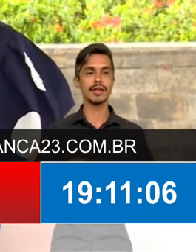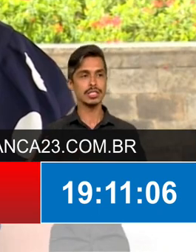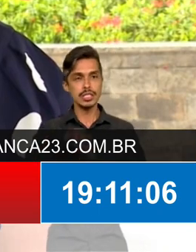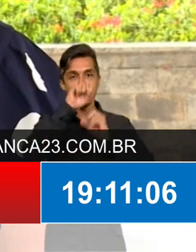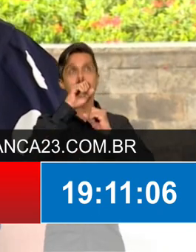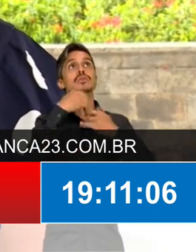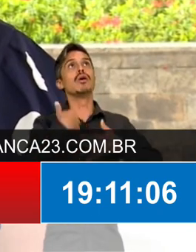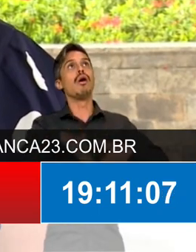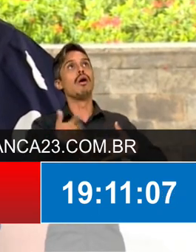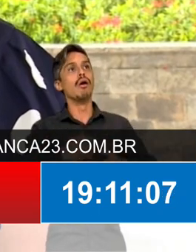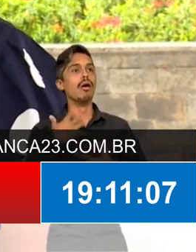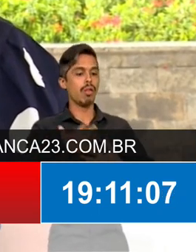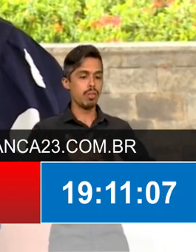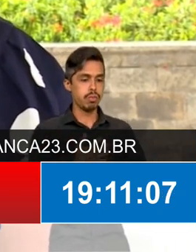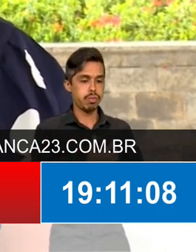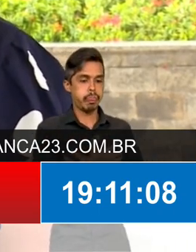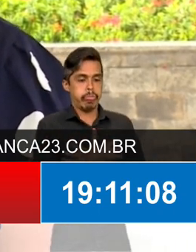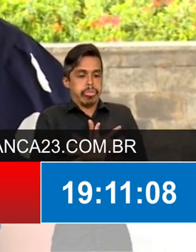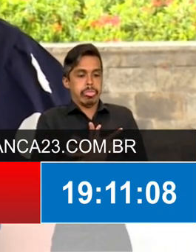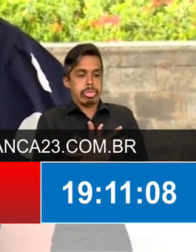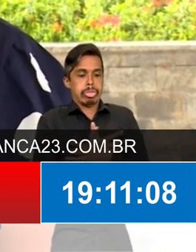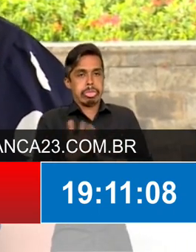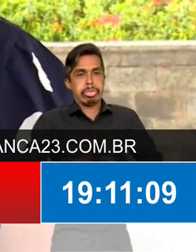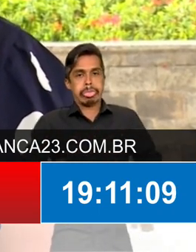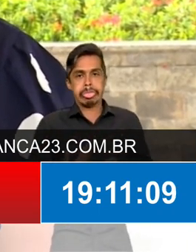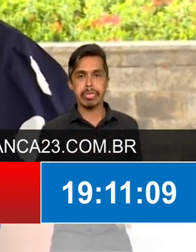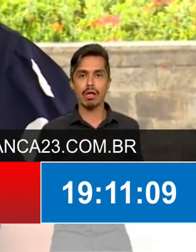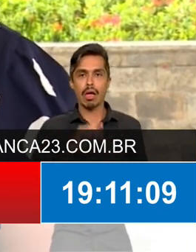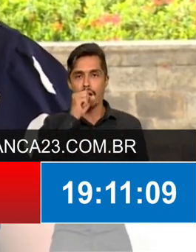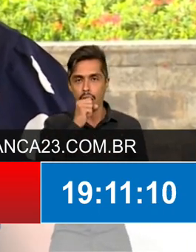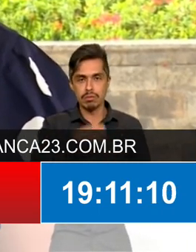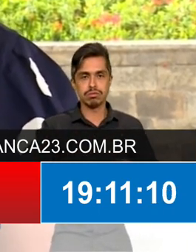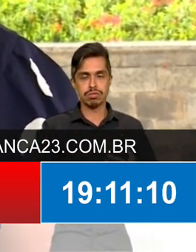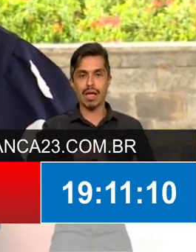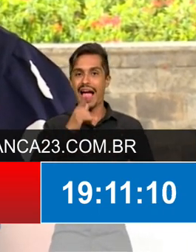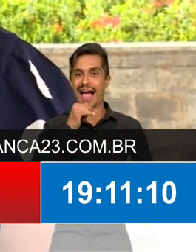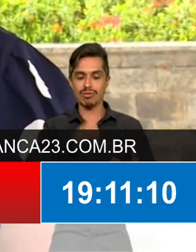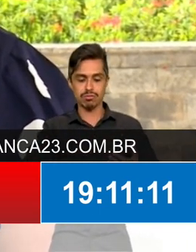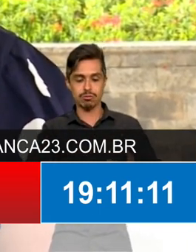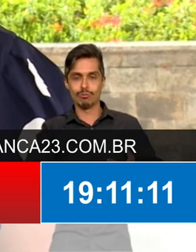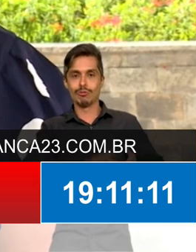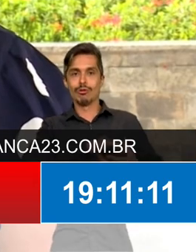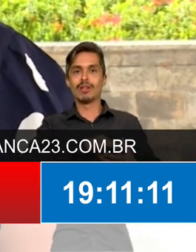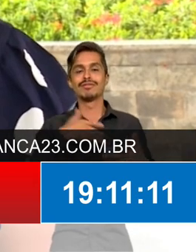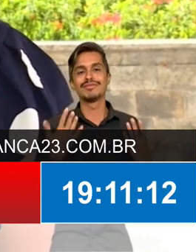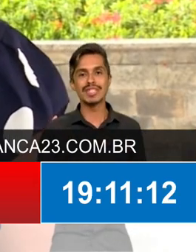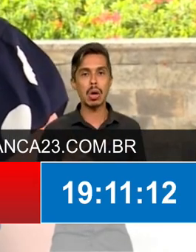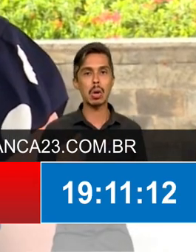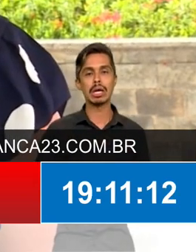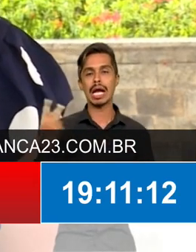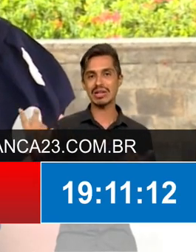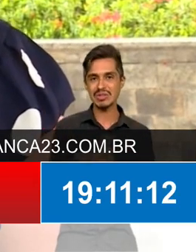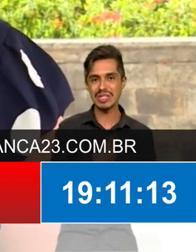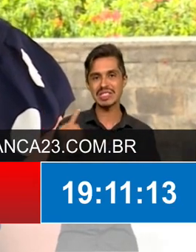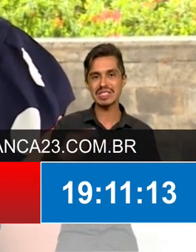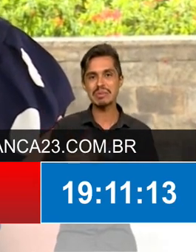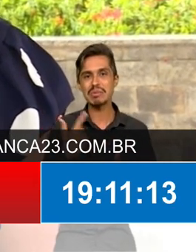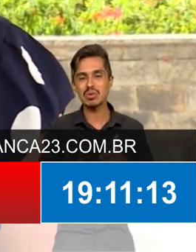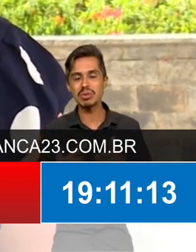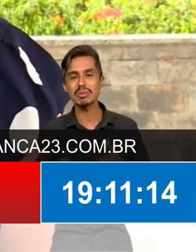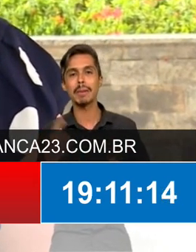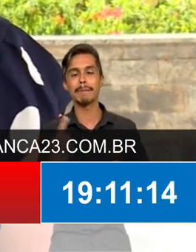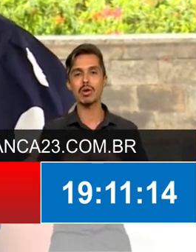de pneumonia, pelo fato de que há um desbalanço, quando você tem uma doença respiratória viral, há um desbalanço do